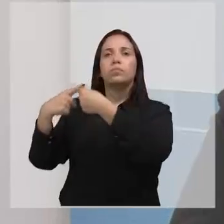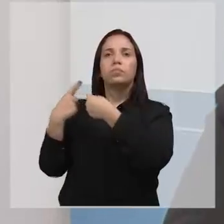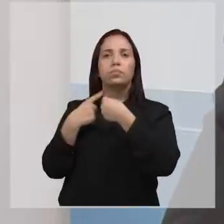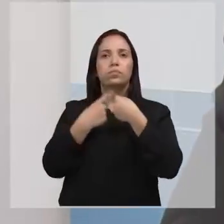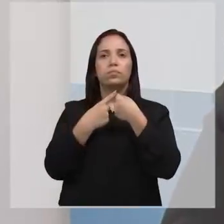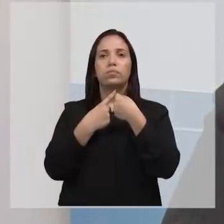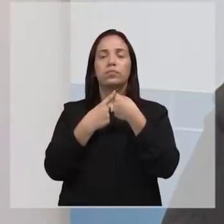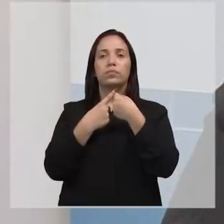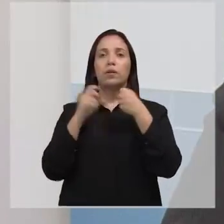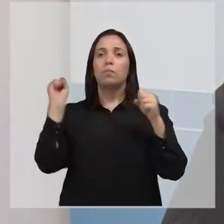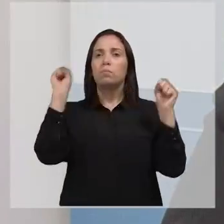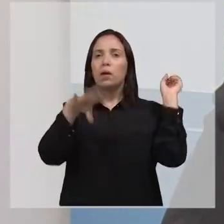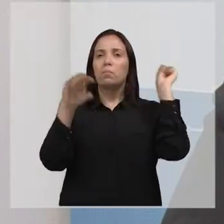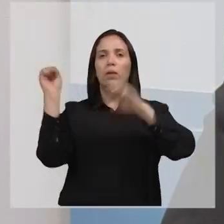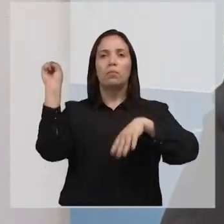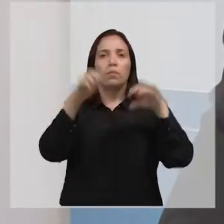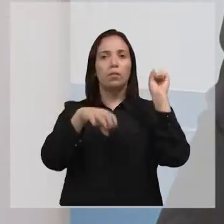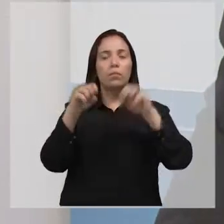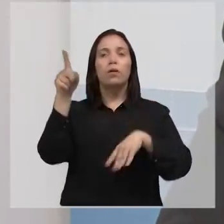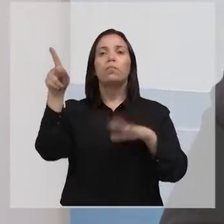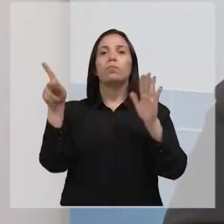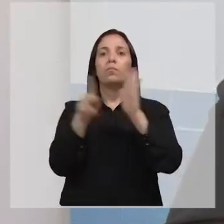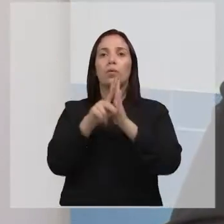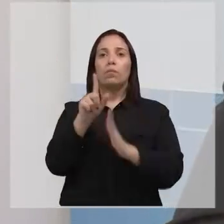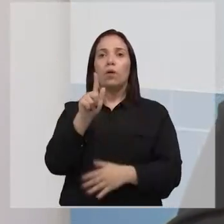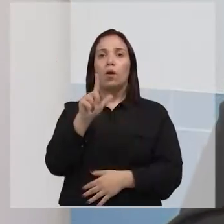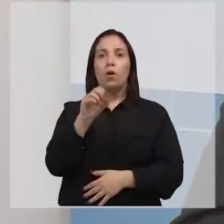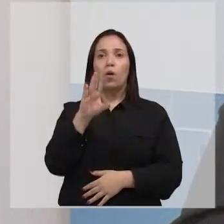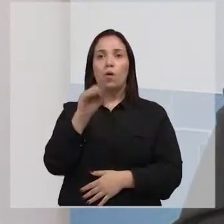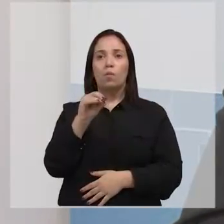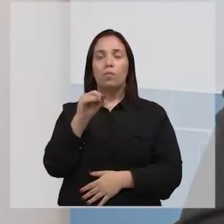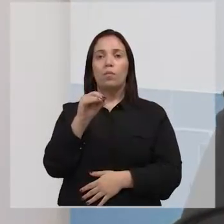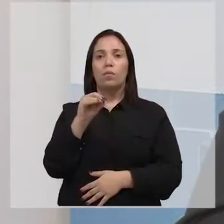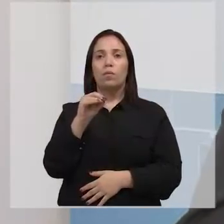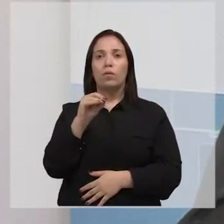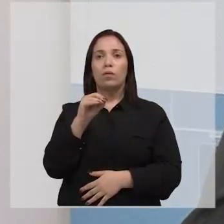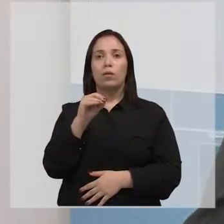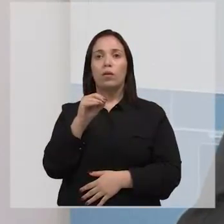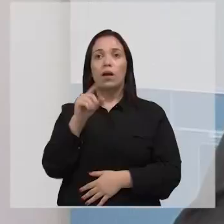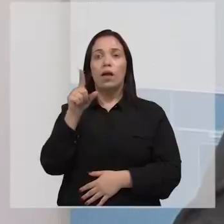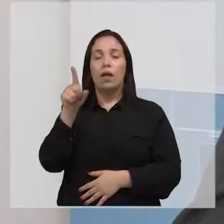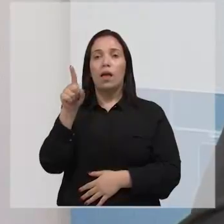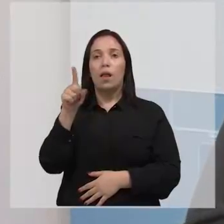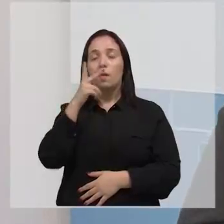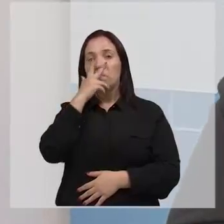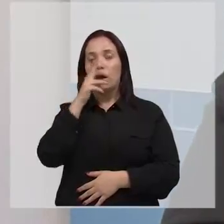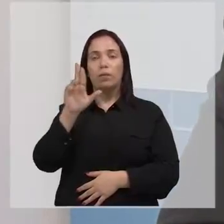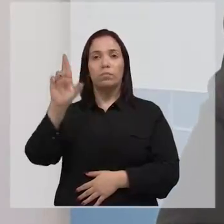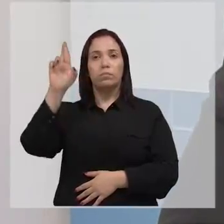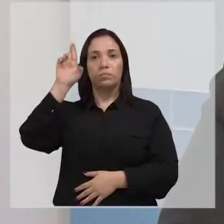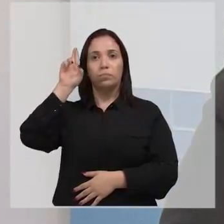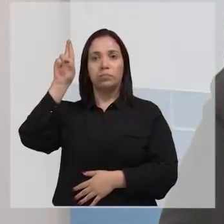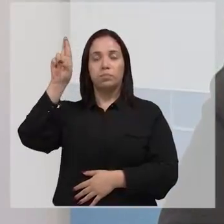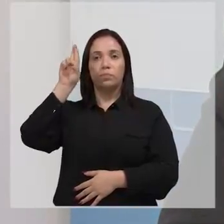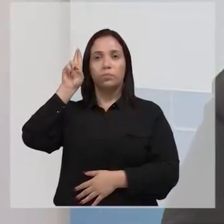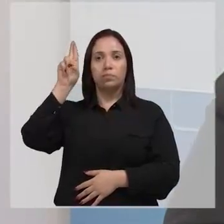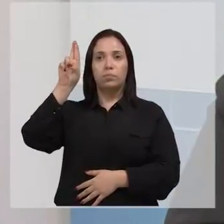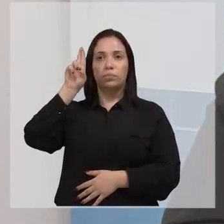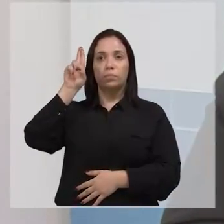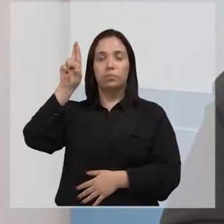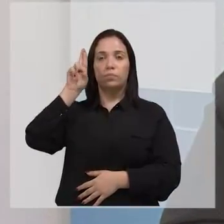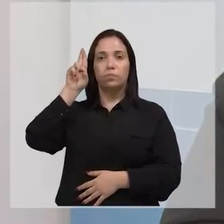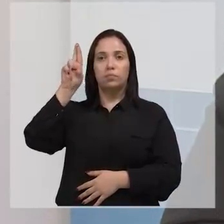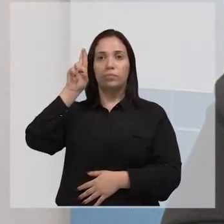Globo Televisão. Então a Rede Globo vai ser detentora, vai ser a caixa de ressonância, vai ser